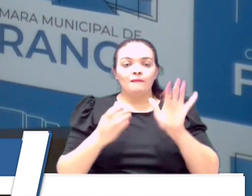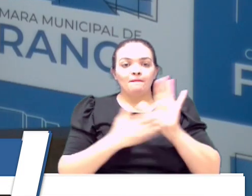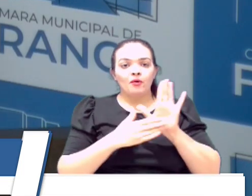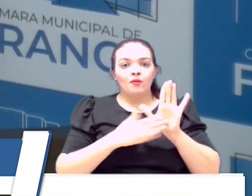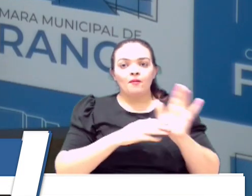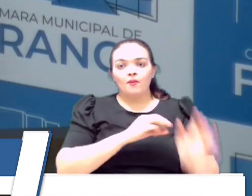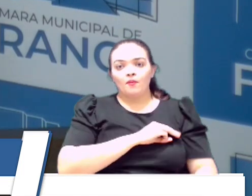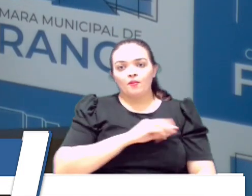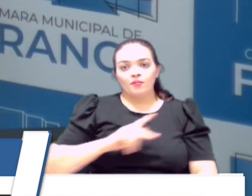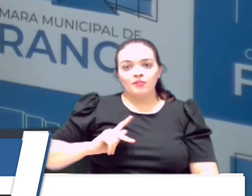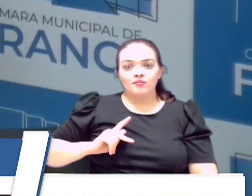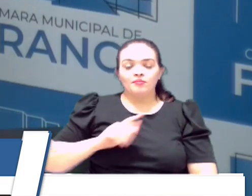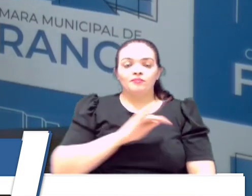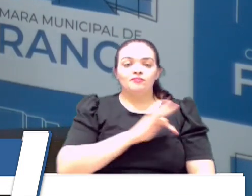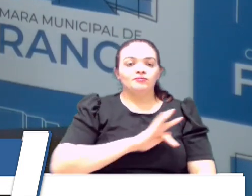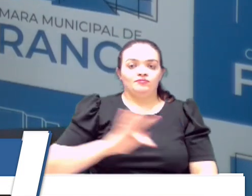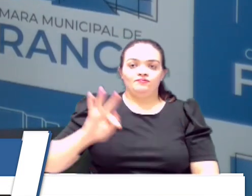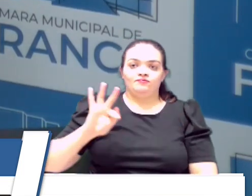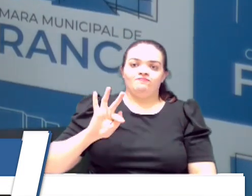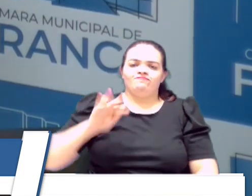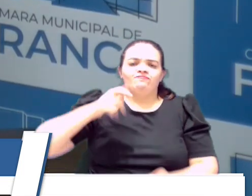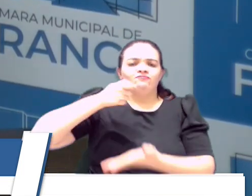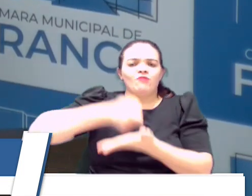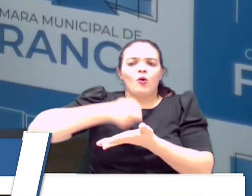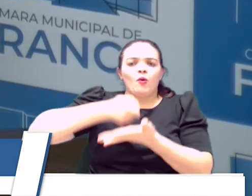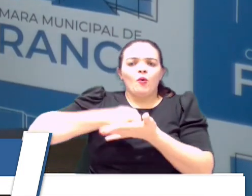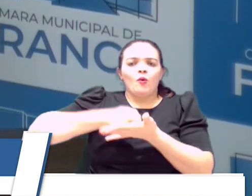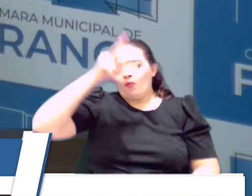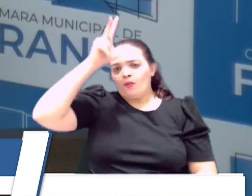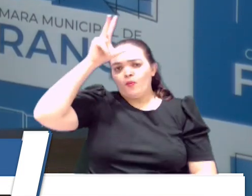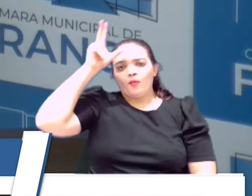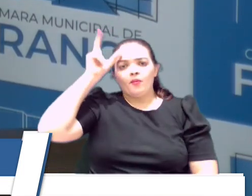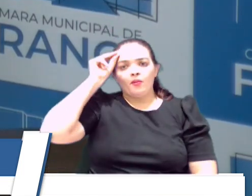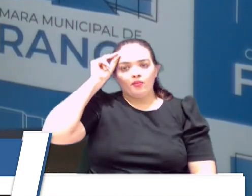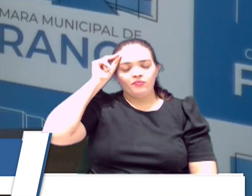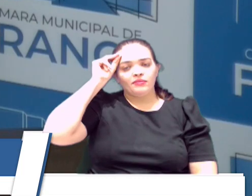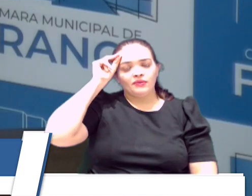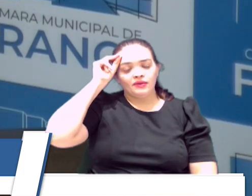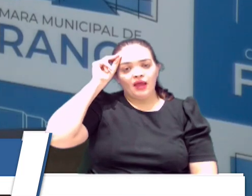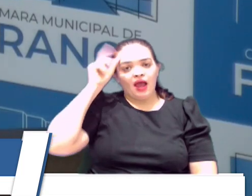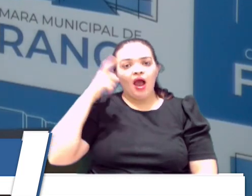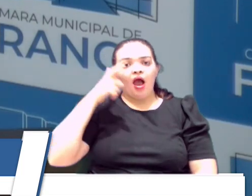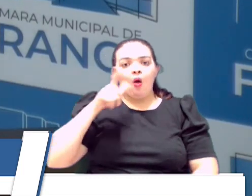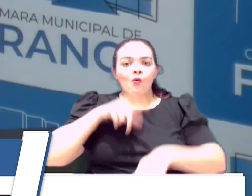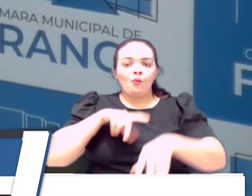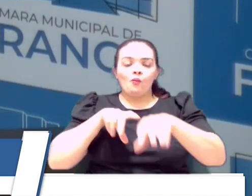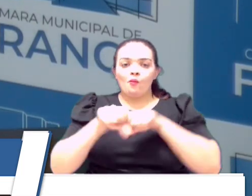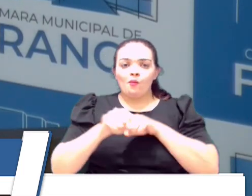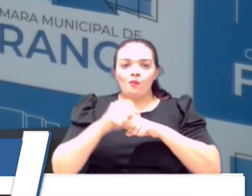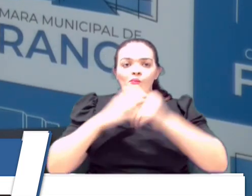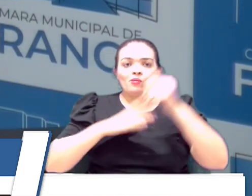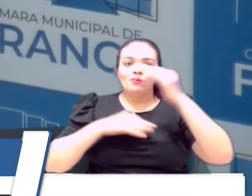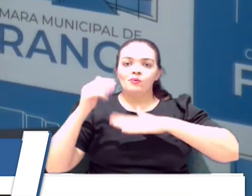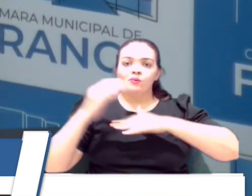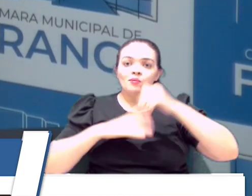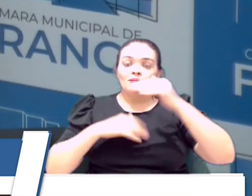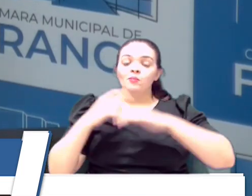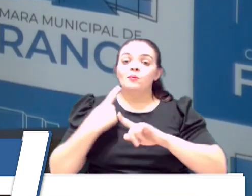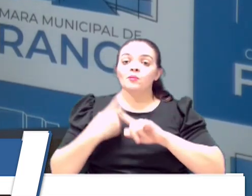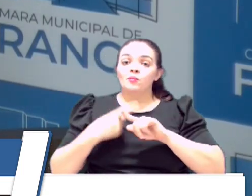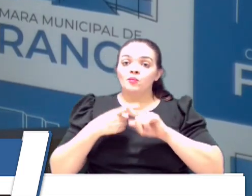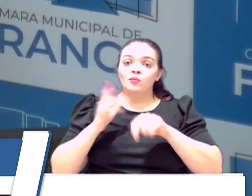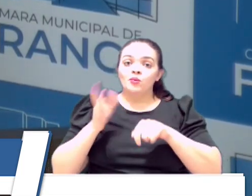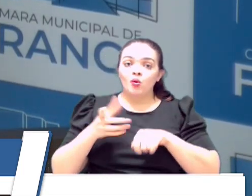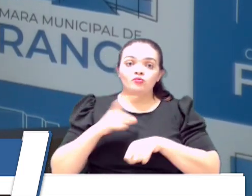Público Federal que obriga a prefeitura a capacitar profissionais, porque hoje nós